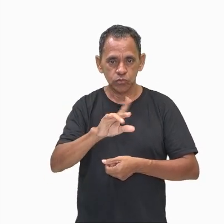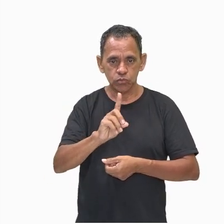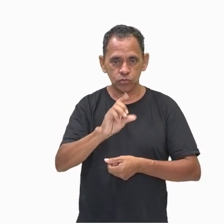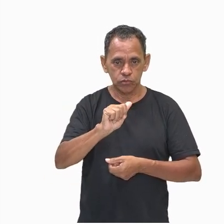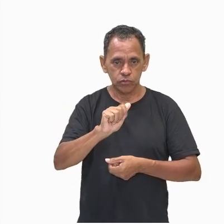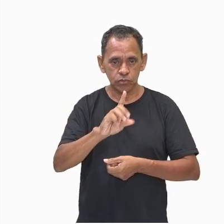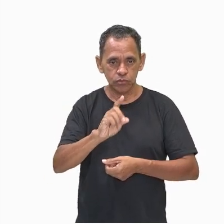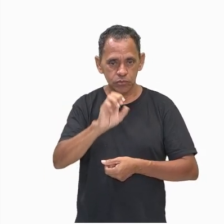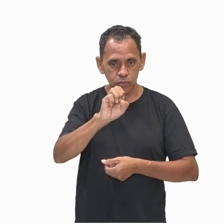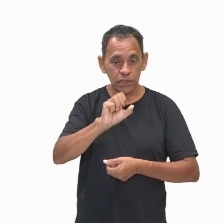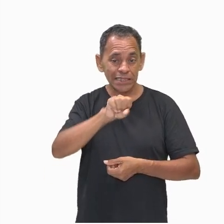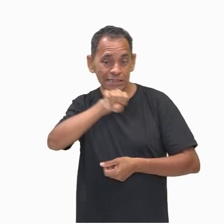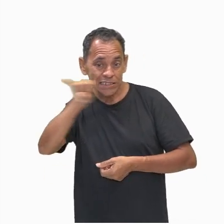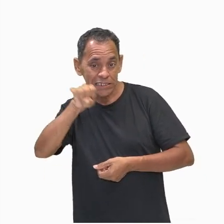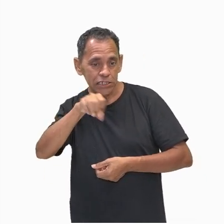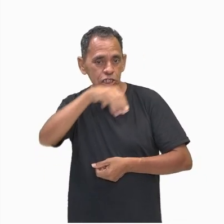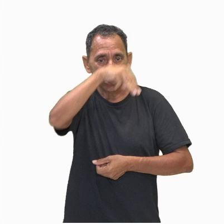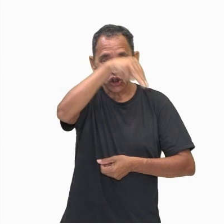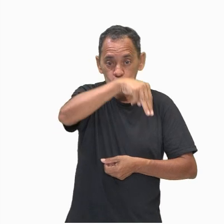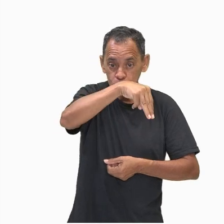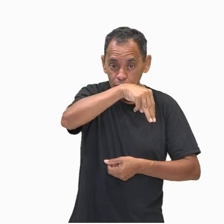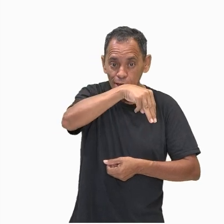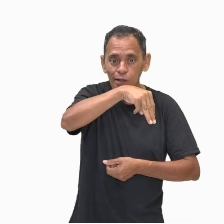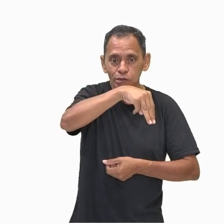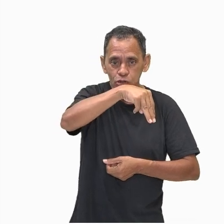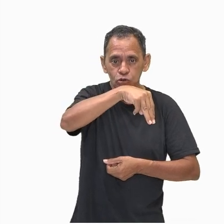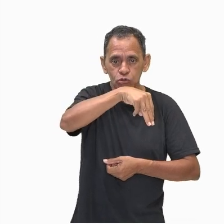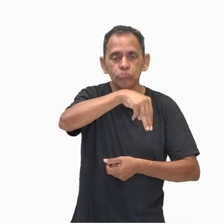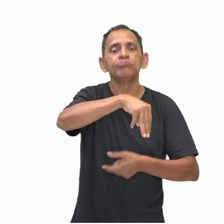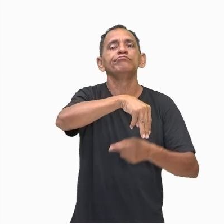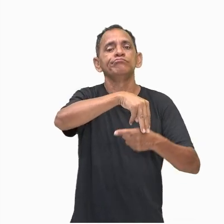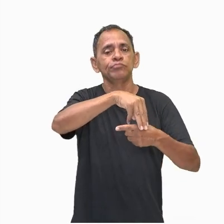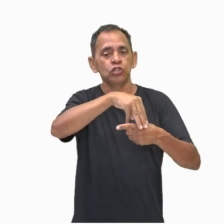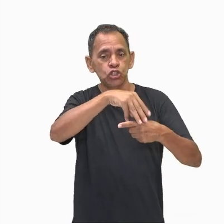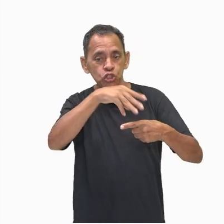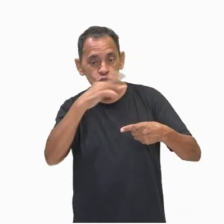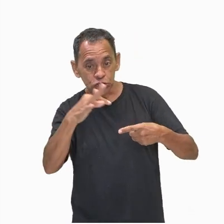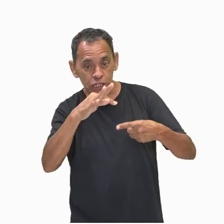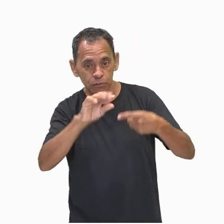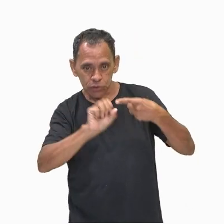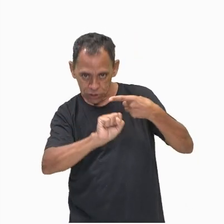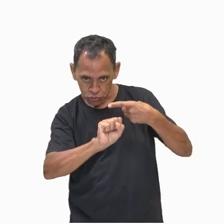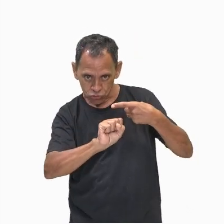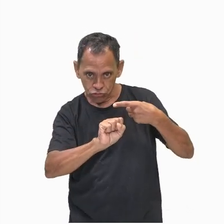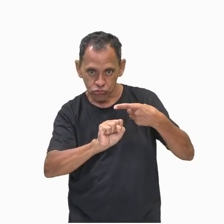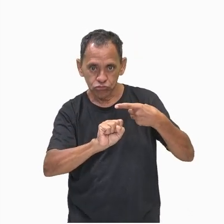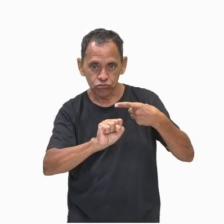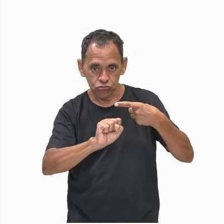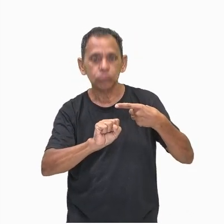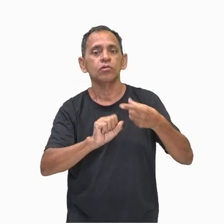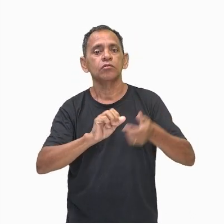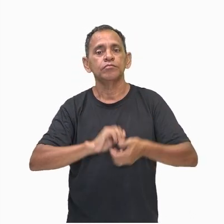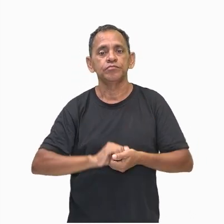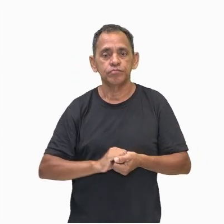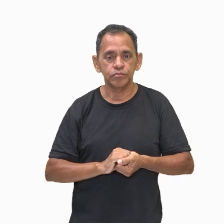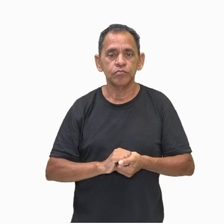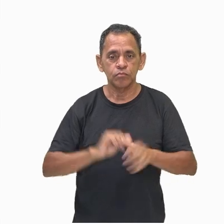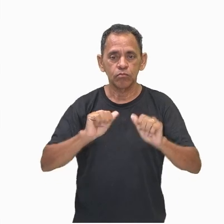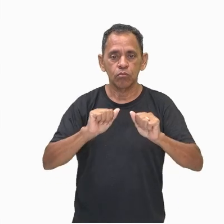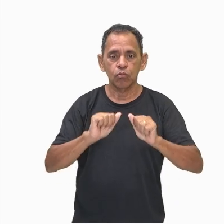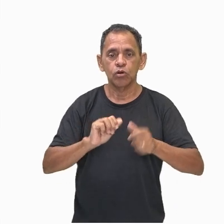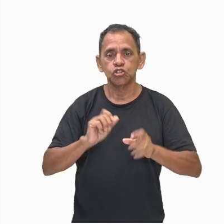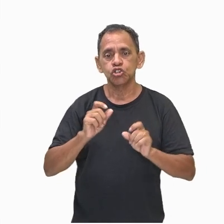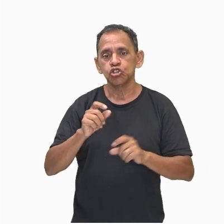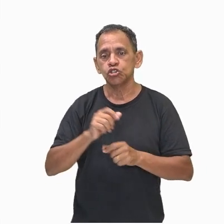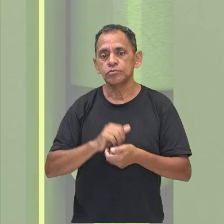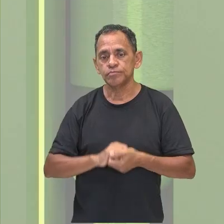metros e o tempo em segundos a velocidade média vai ter a unidade m/s por sua vez se a